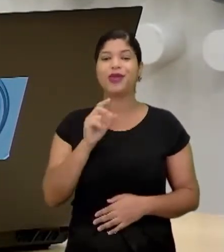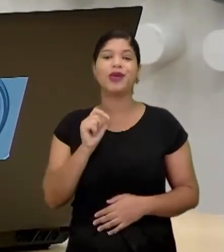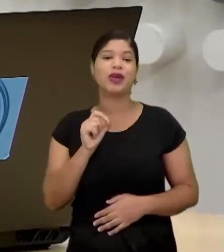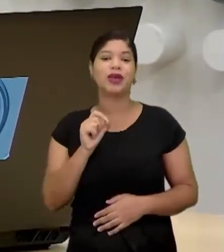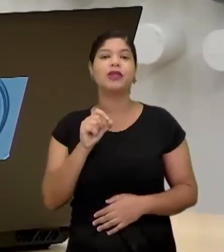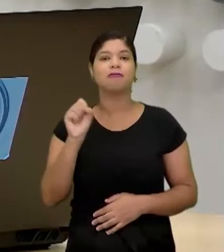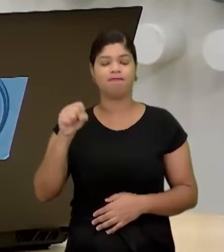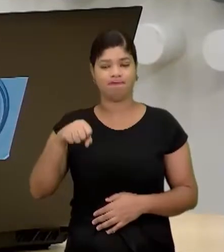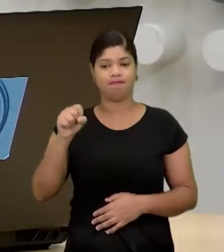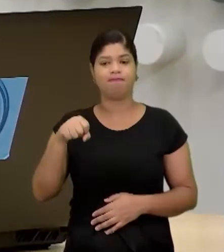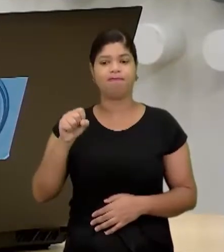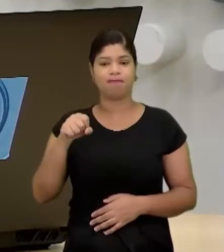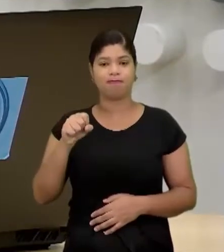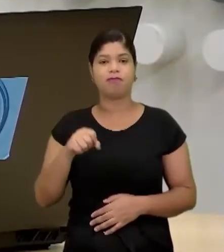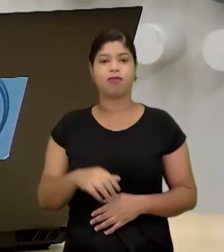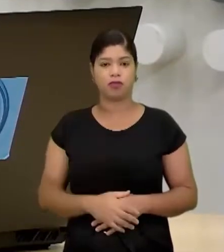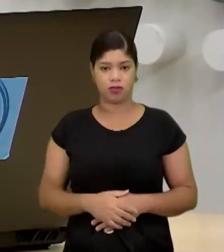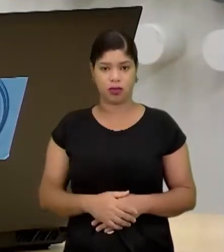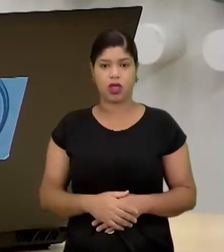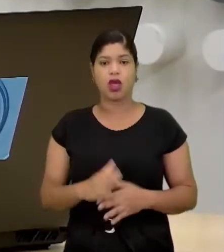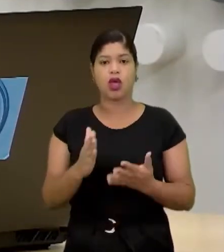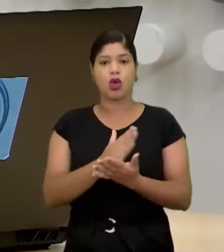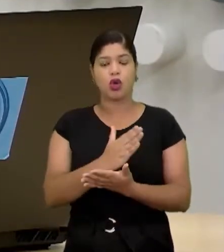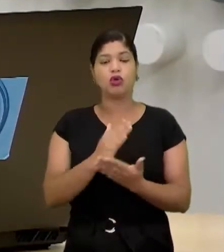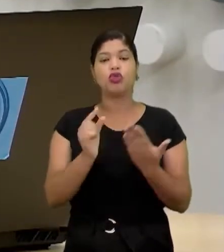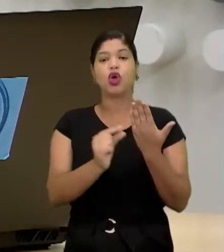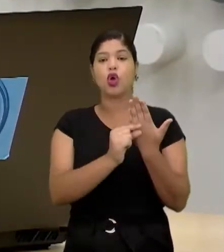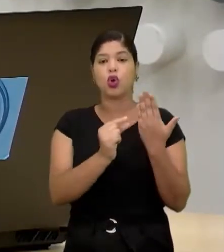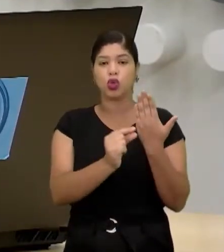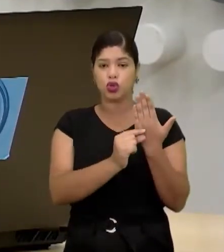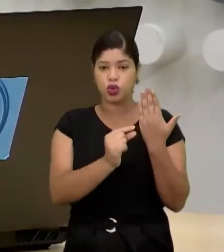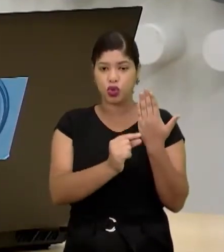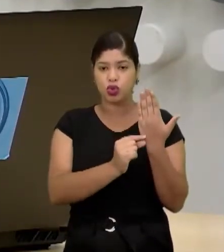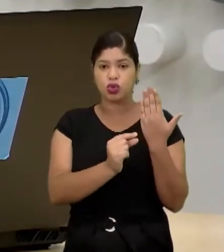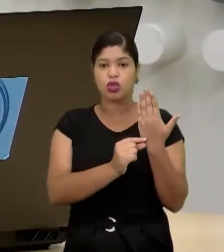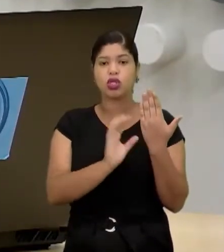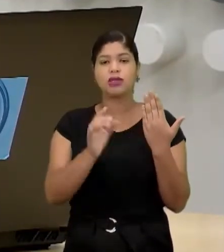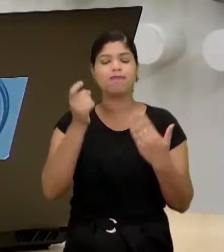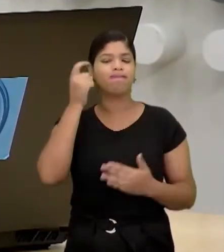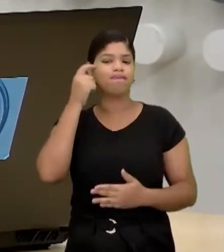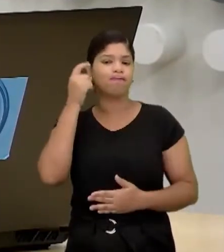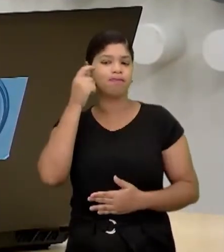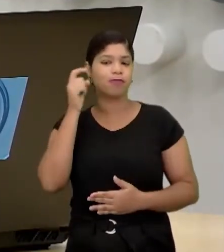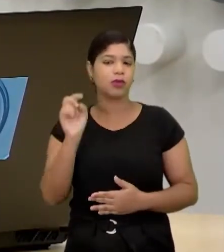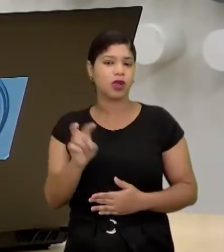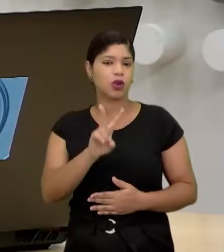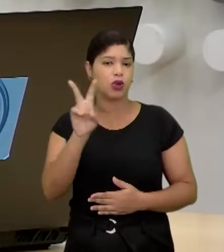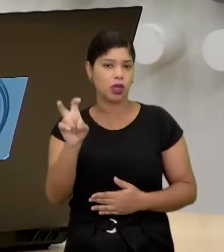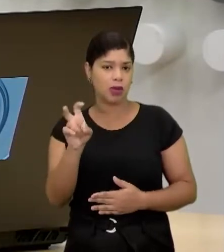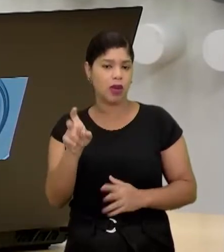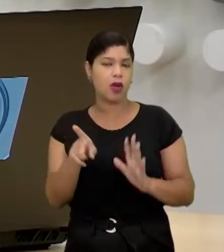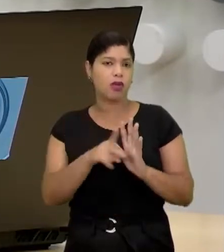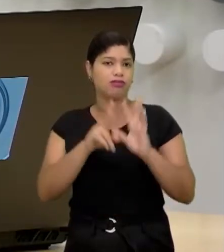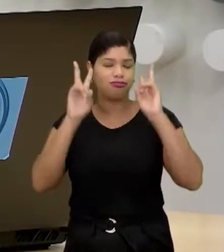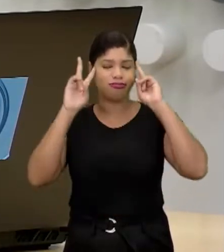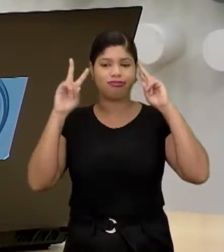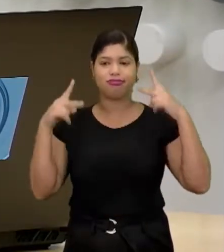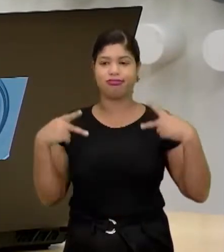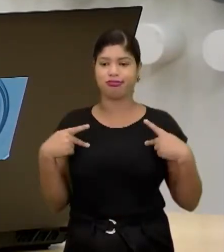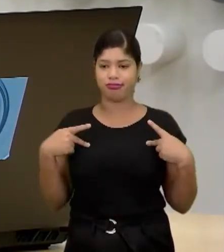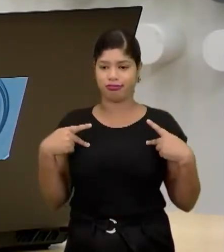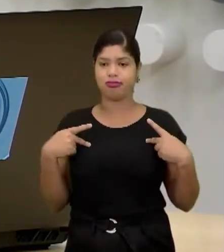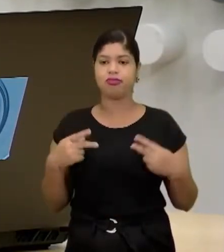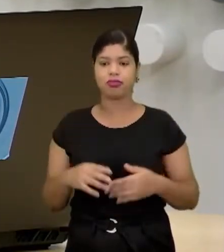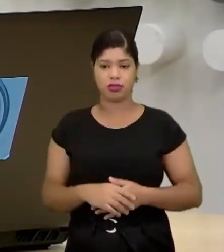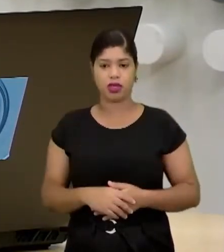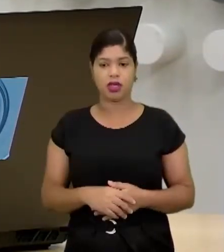sim há autores que já trataram que já se debruçaram sobre o tema da natureza humana e esse é um